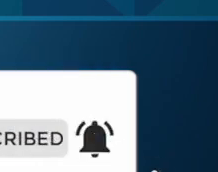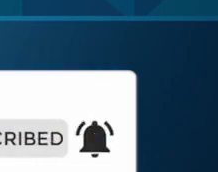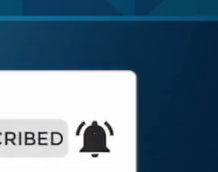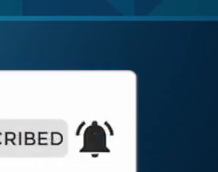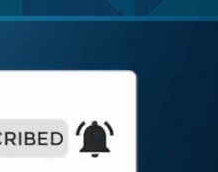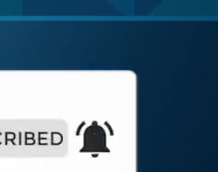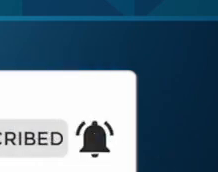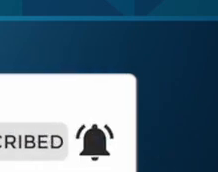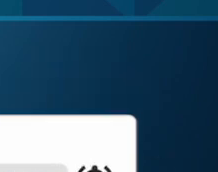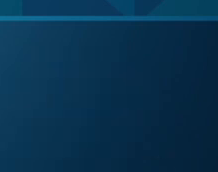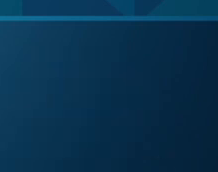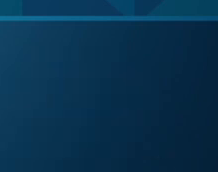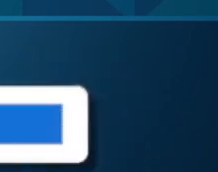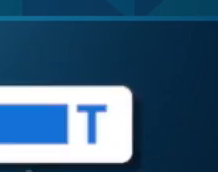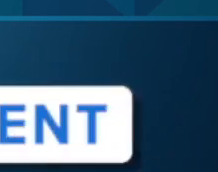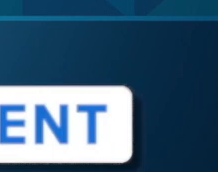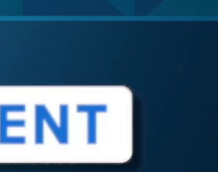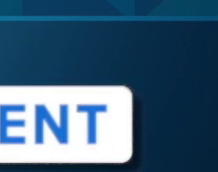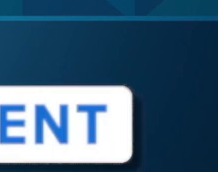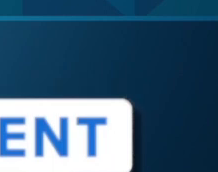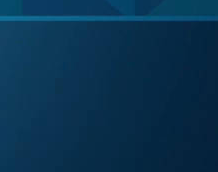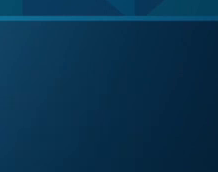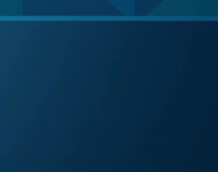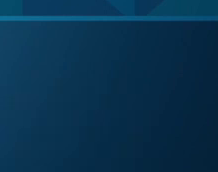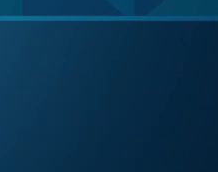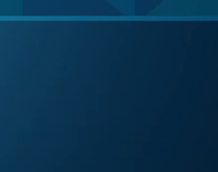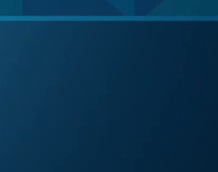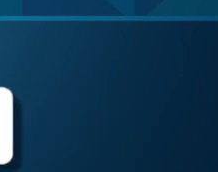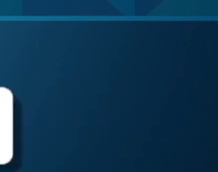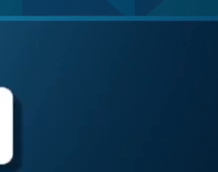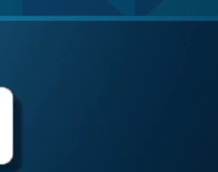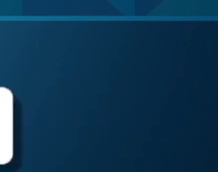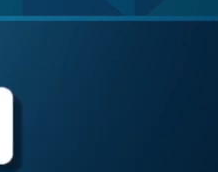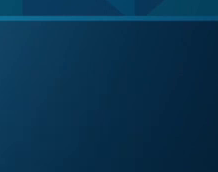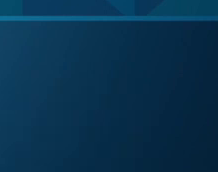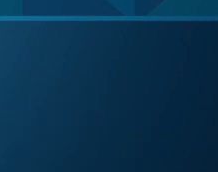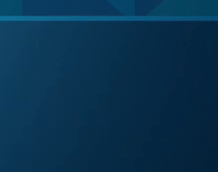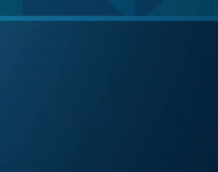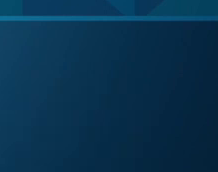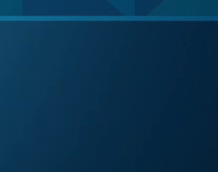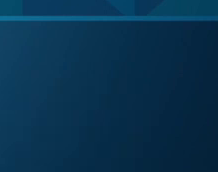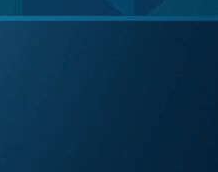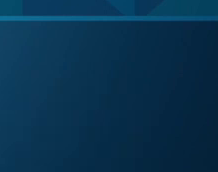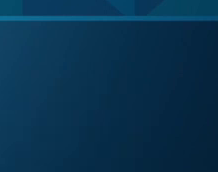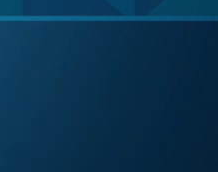nehang botão notificação. Fo comentário, no fahetutang, va media social siraseluk.